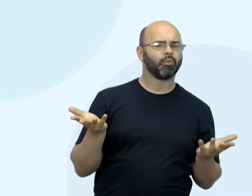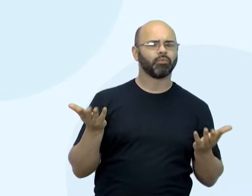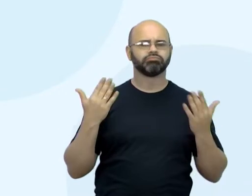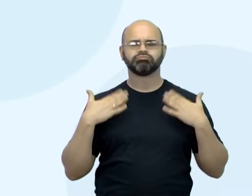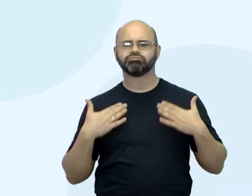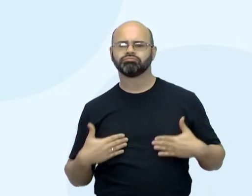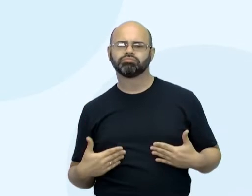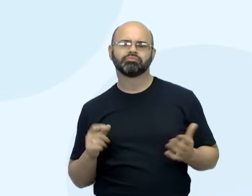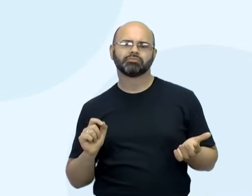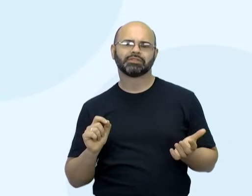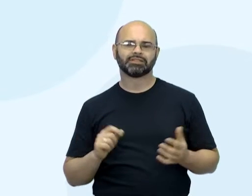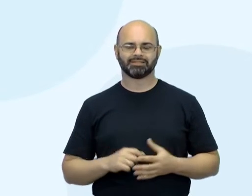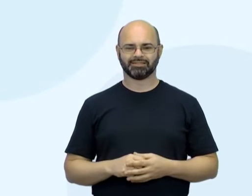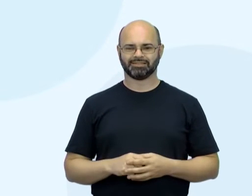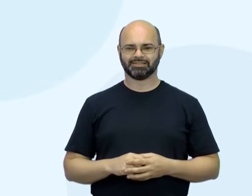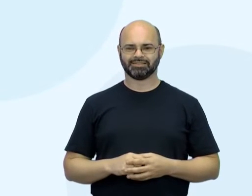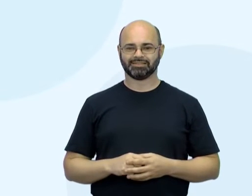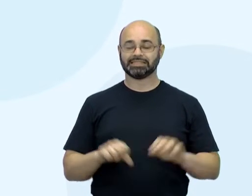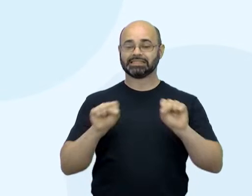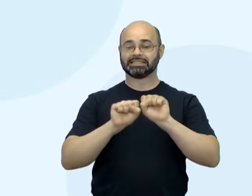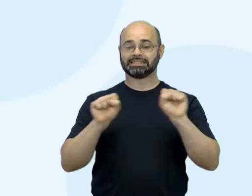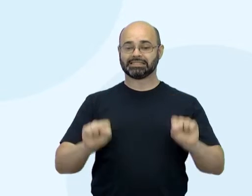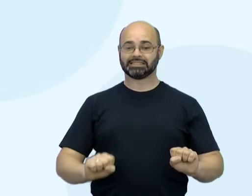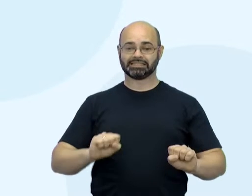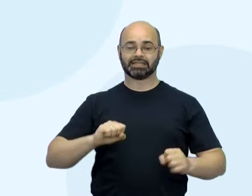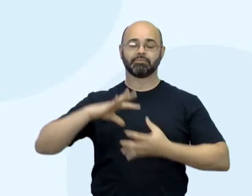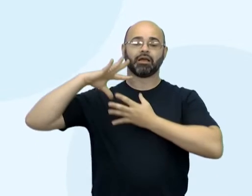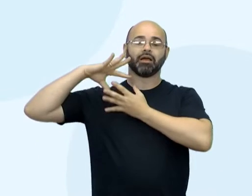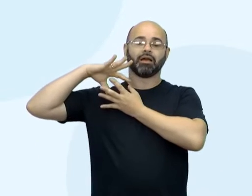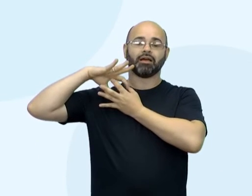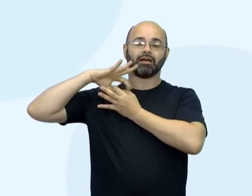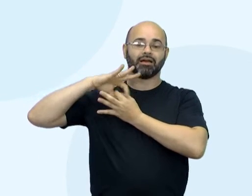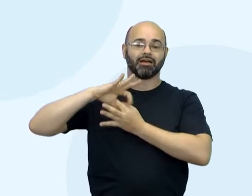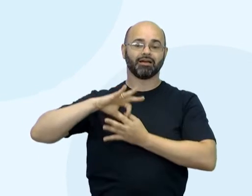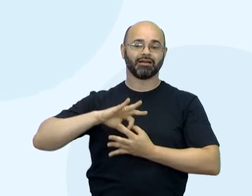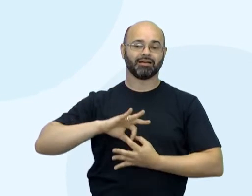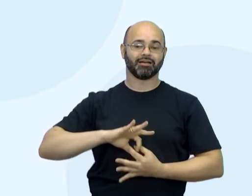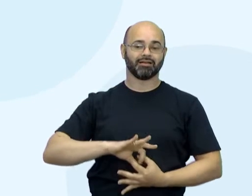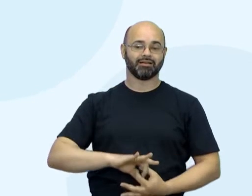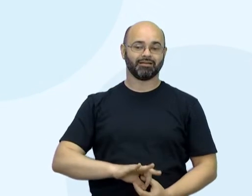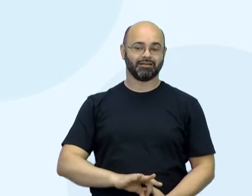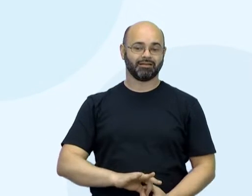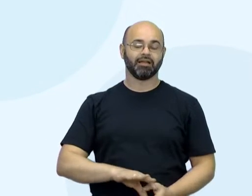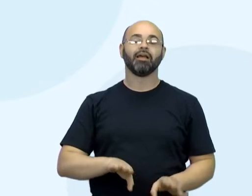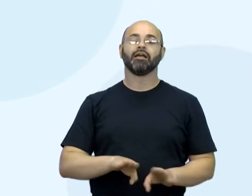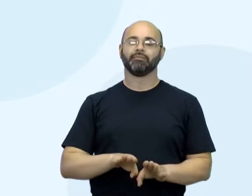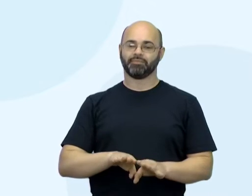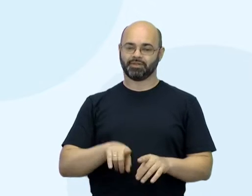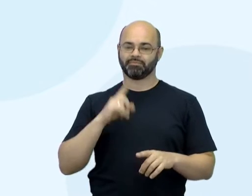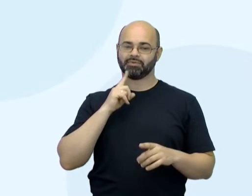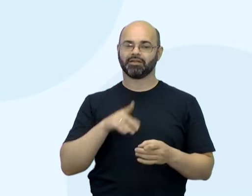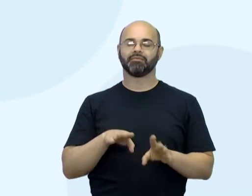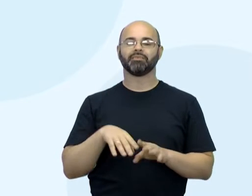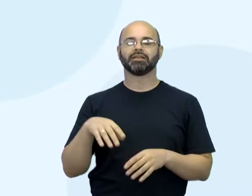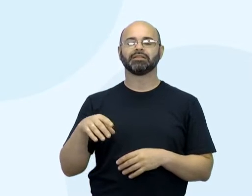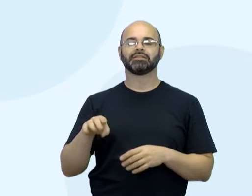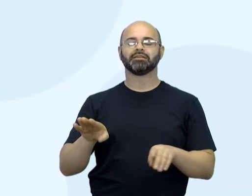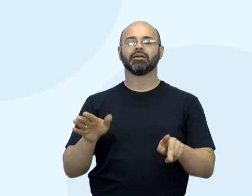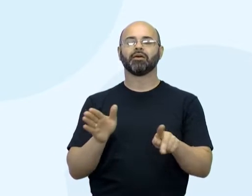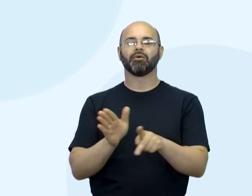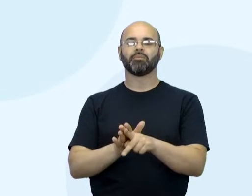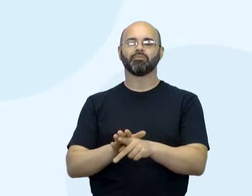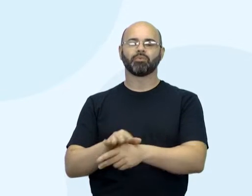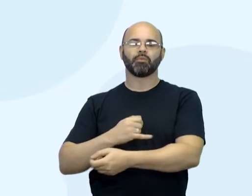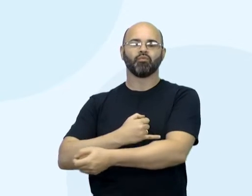utilizando os sistemas integrados do corpo envolvendo também o sistema nervoso, galera, né?